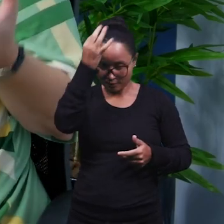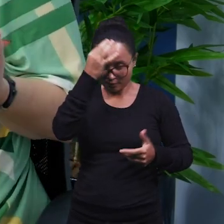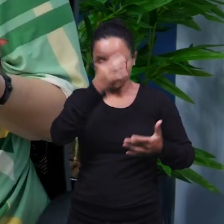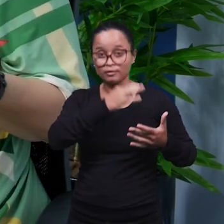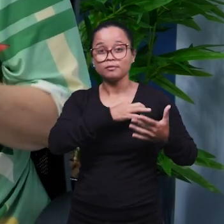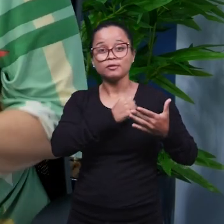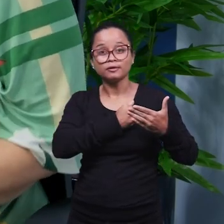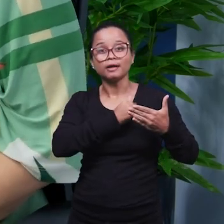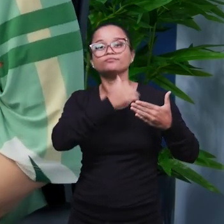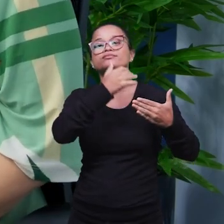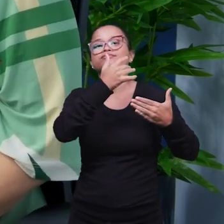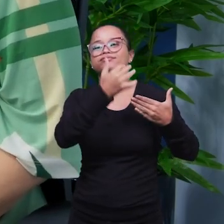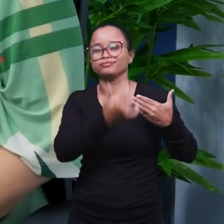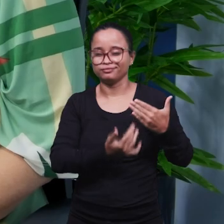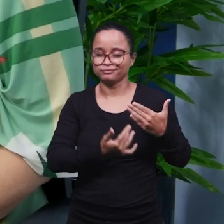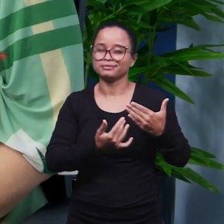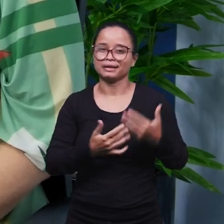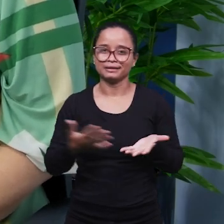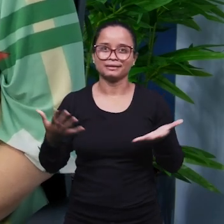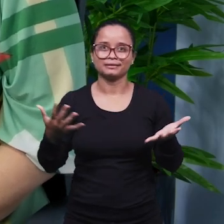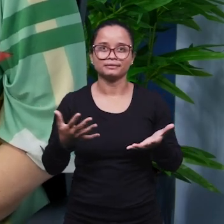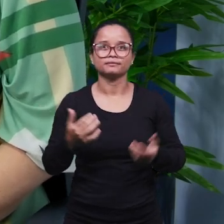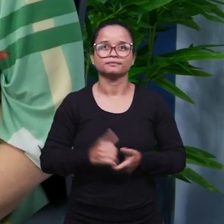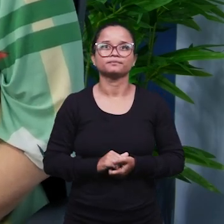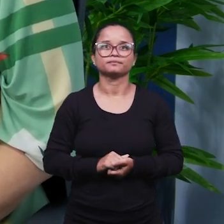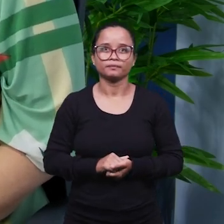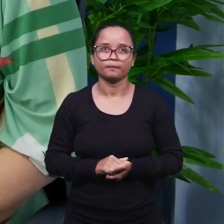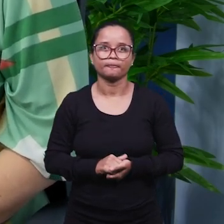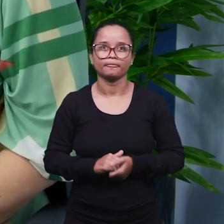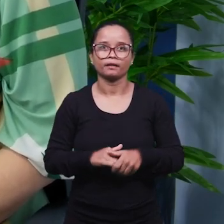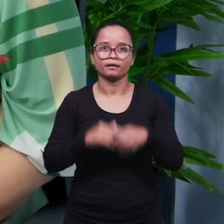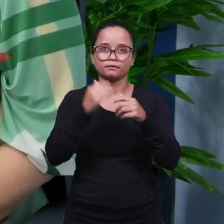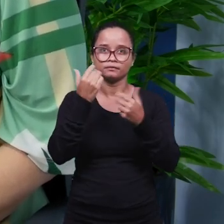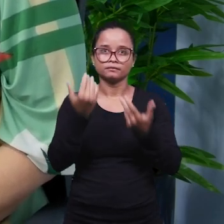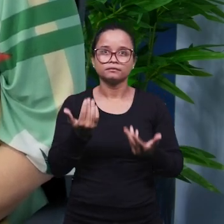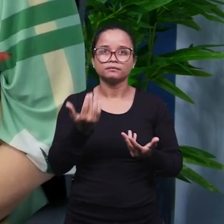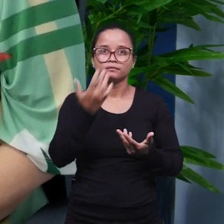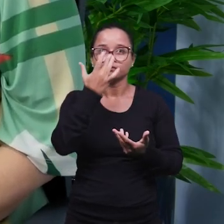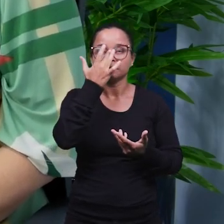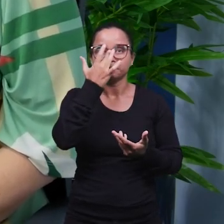quê? Das bênçãos do Senhor. Então, agora a minha vida está boa.